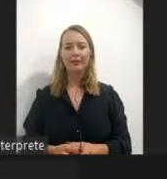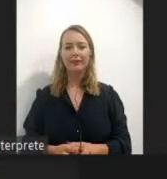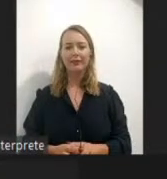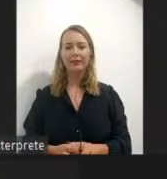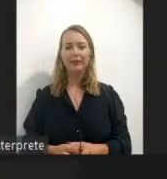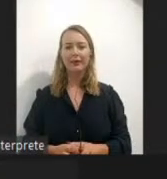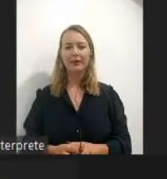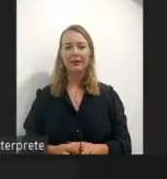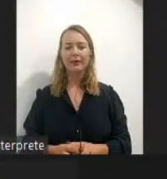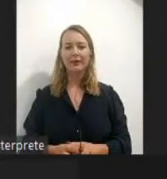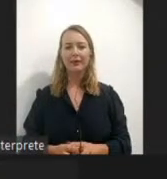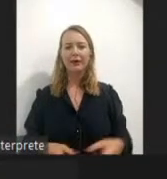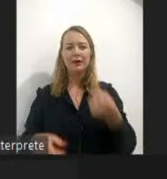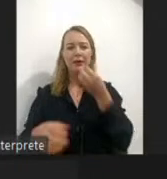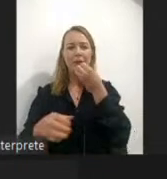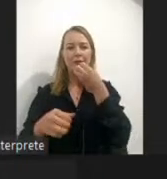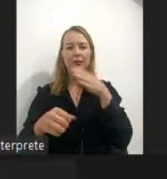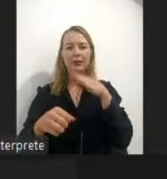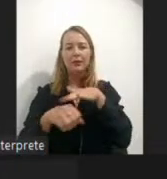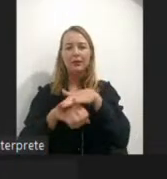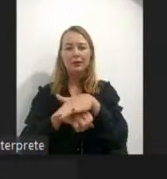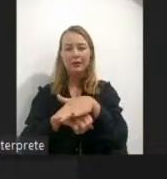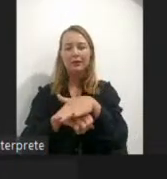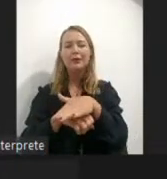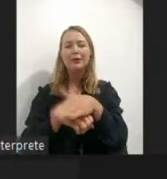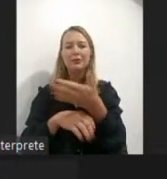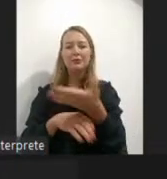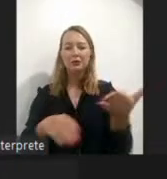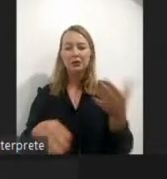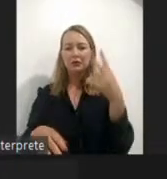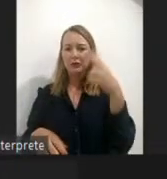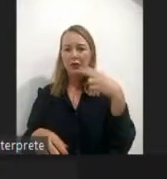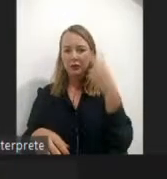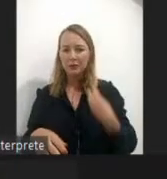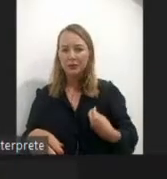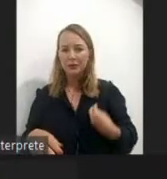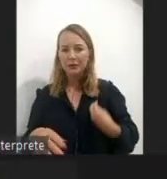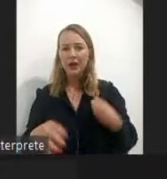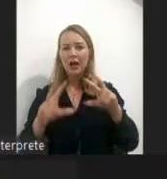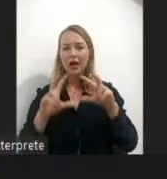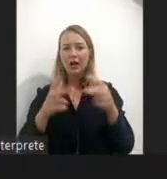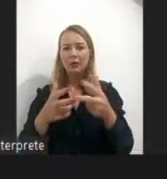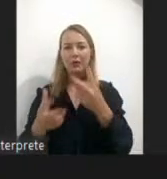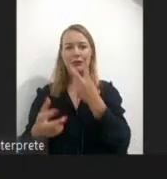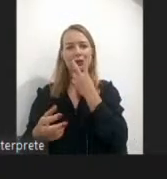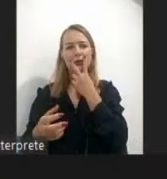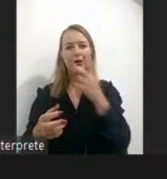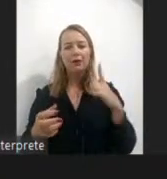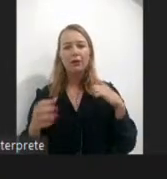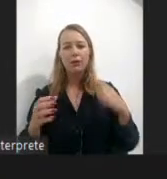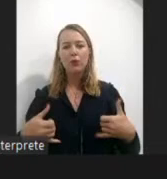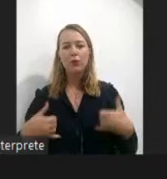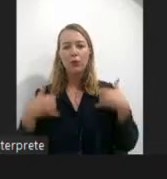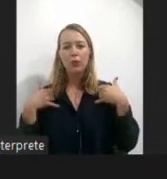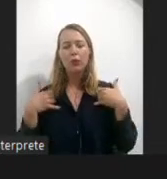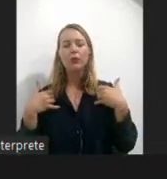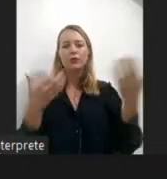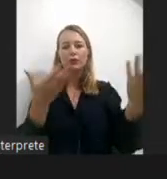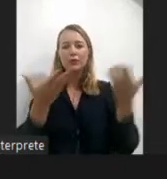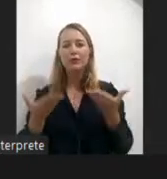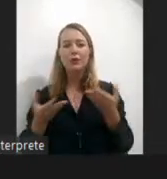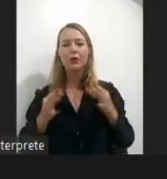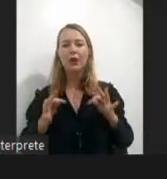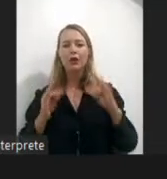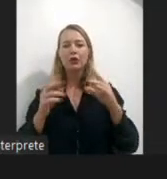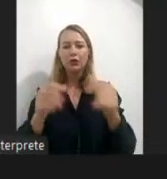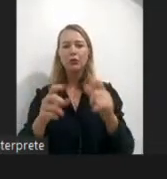Boa noite, senhoras e senhores vereadores presentes. A Câmara Municipal de Vitória tem a honra de receber a todos, né, nessa sessão